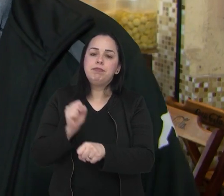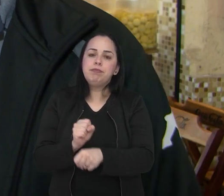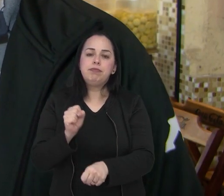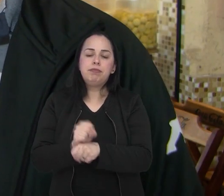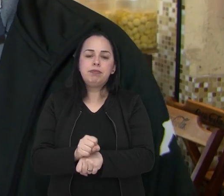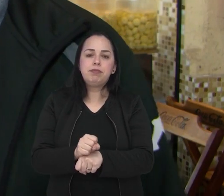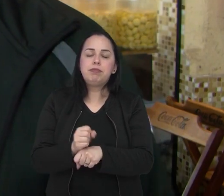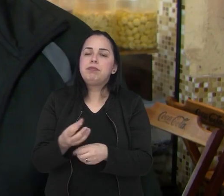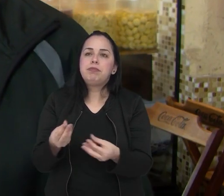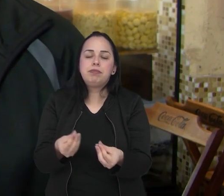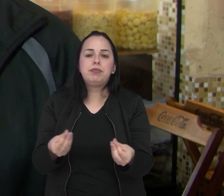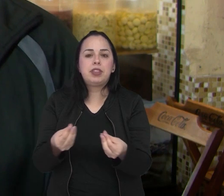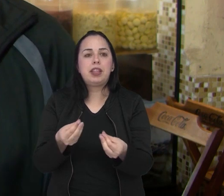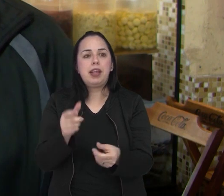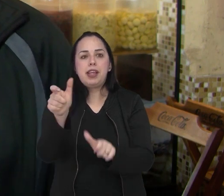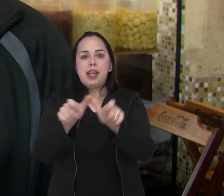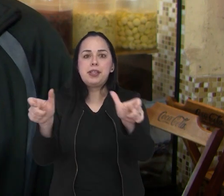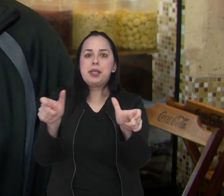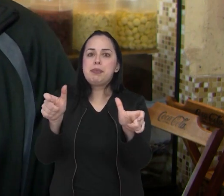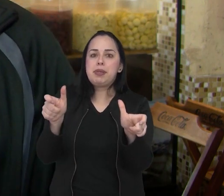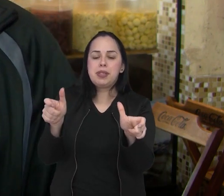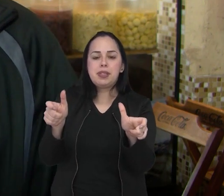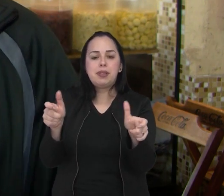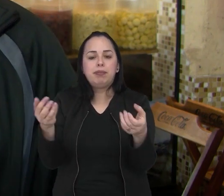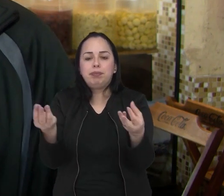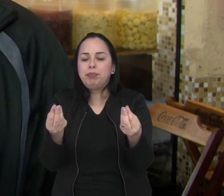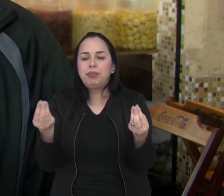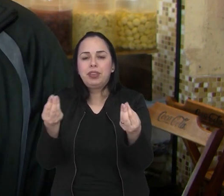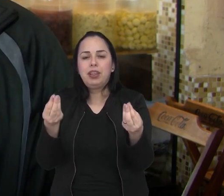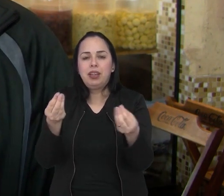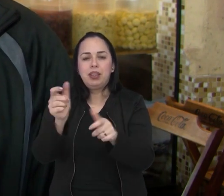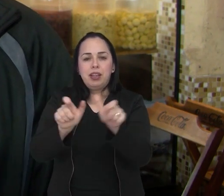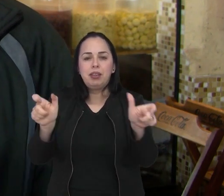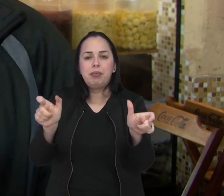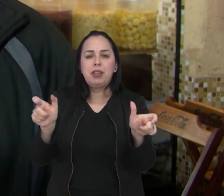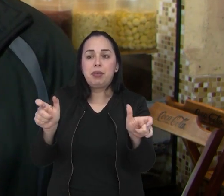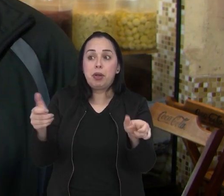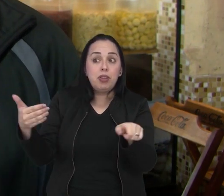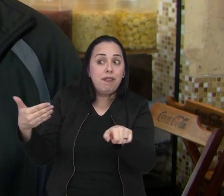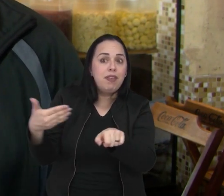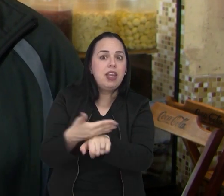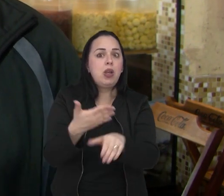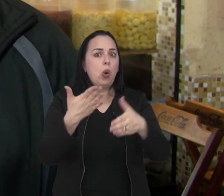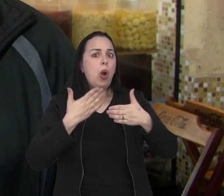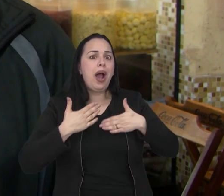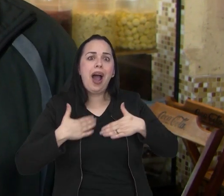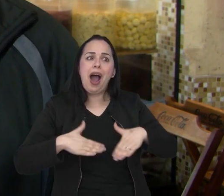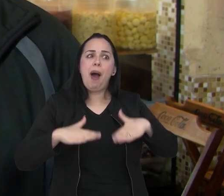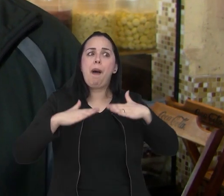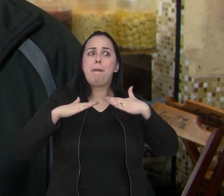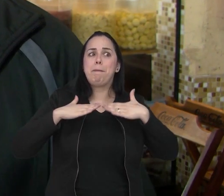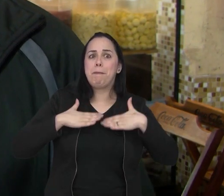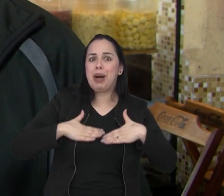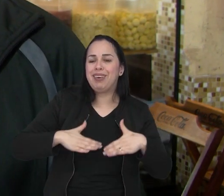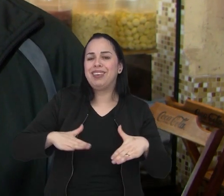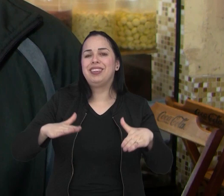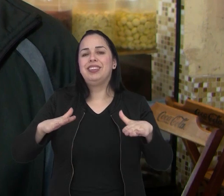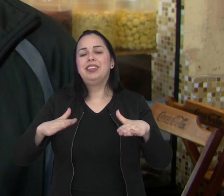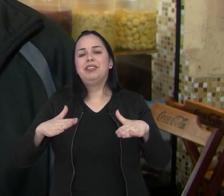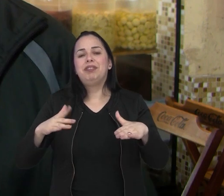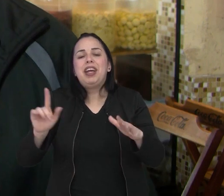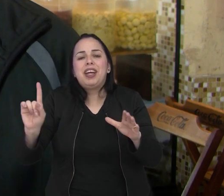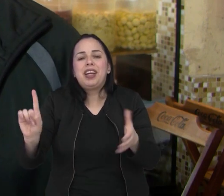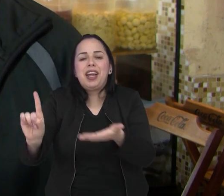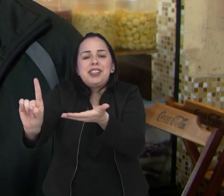reforma, para que as pessoas, né, a população possa vir com mais tranquilidade, ficar